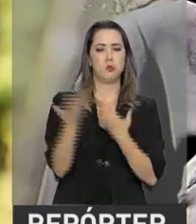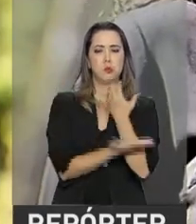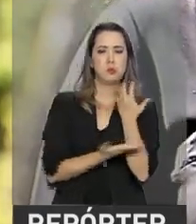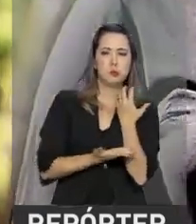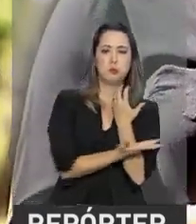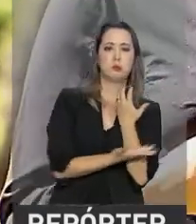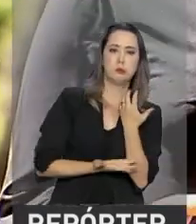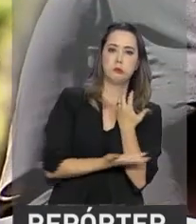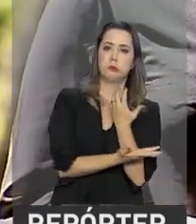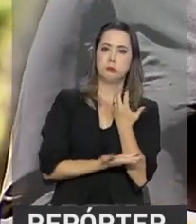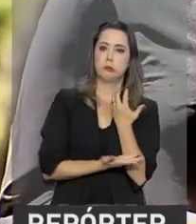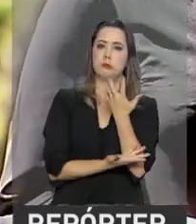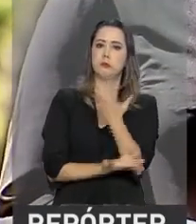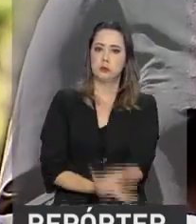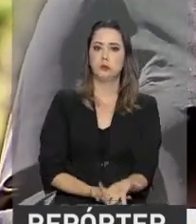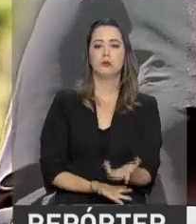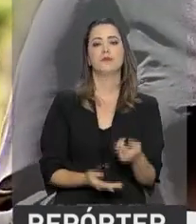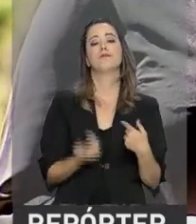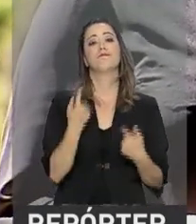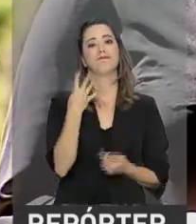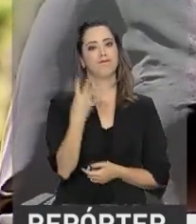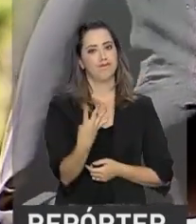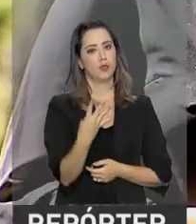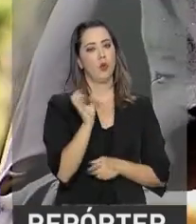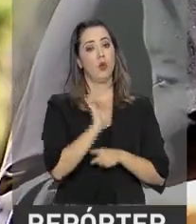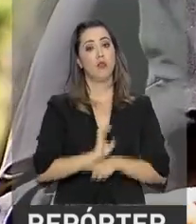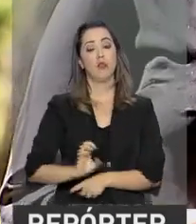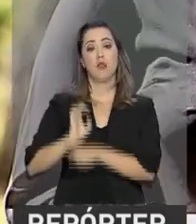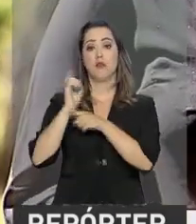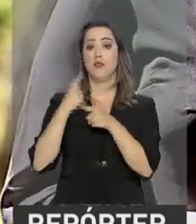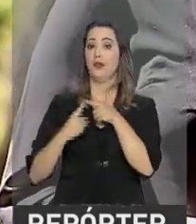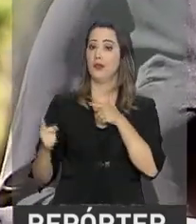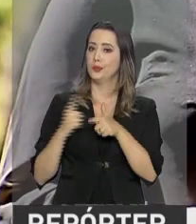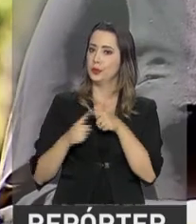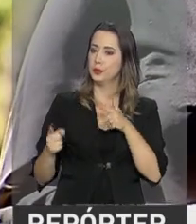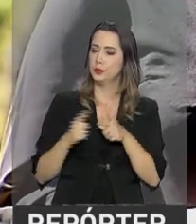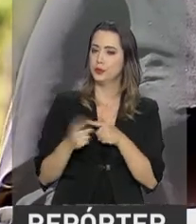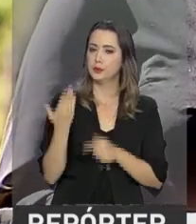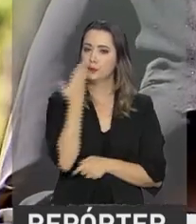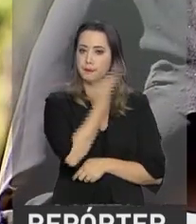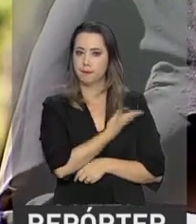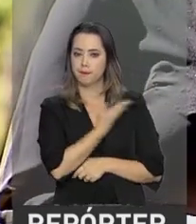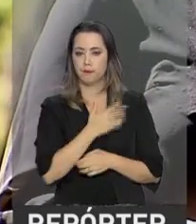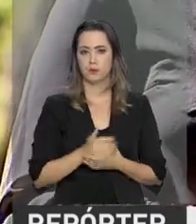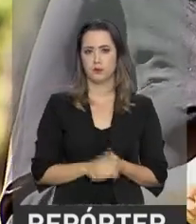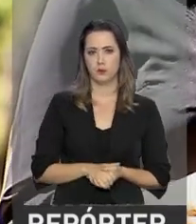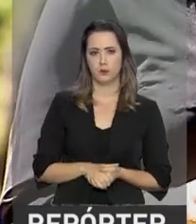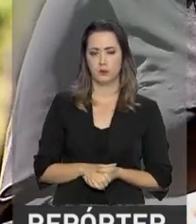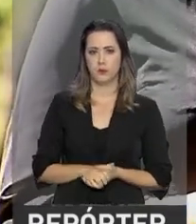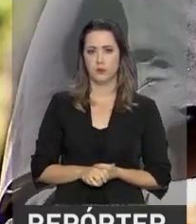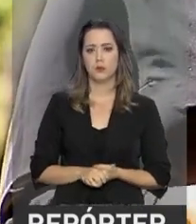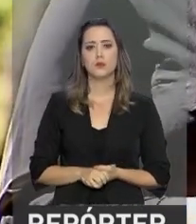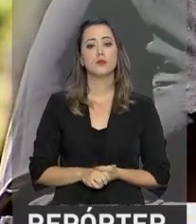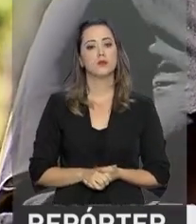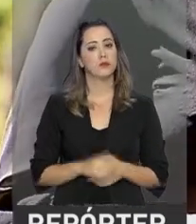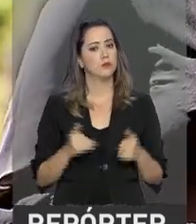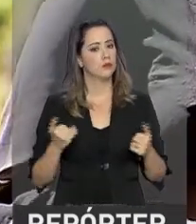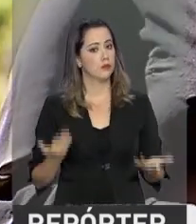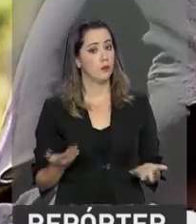ilegal historicamente quatro estados em situação mais crítica mato grosso pará rondônia e